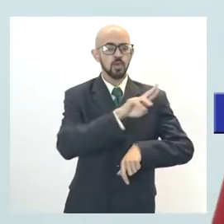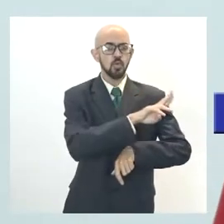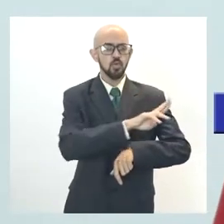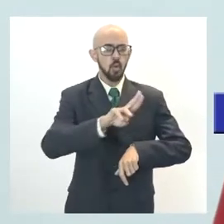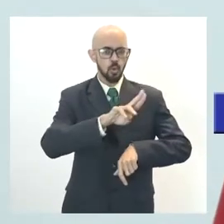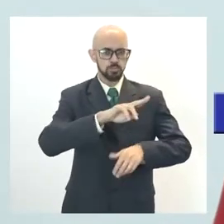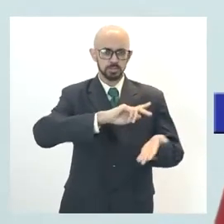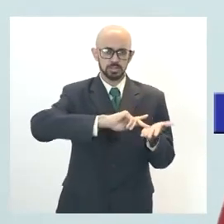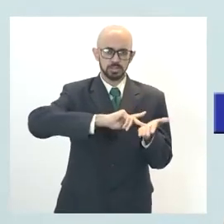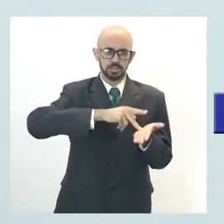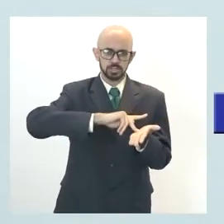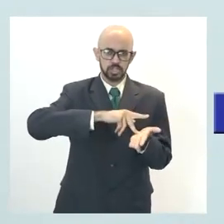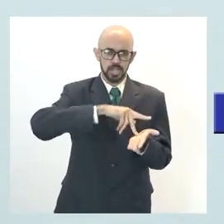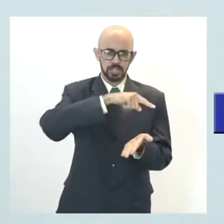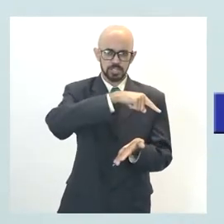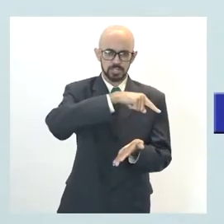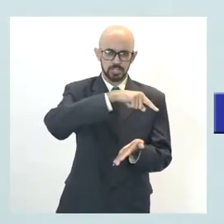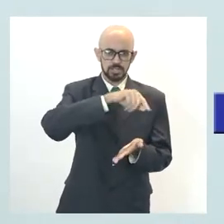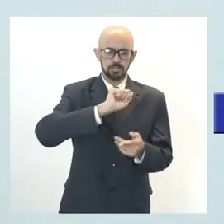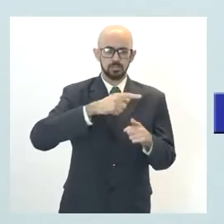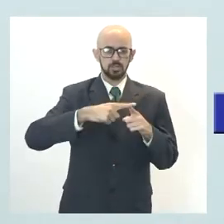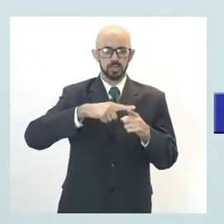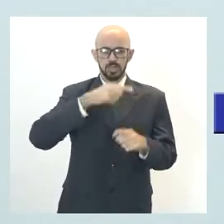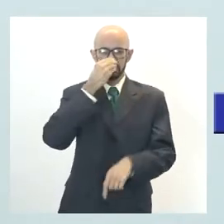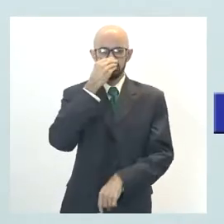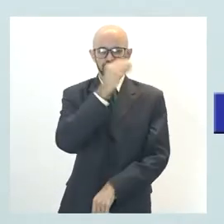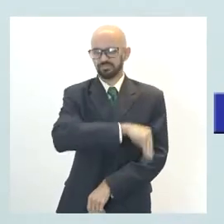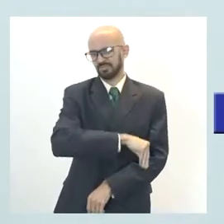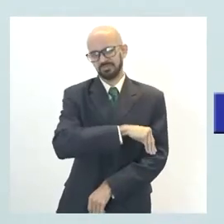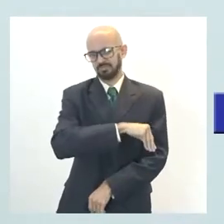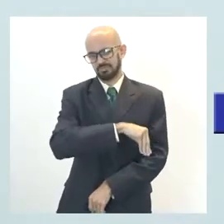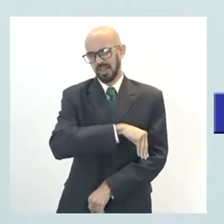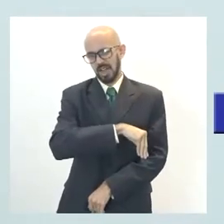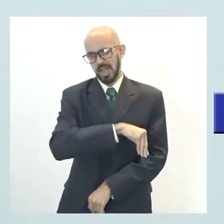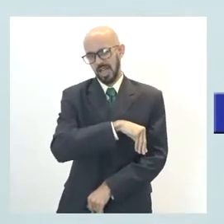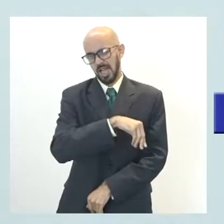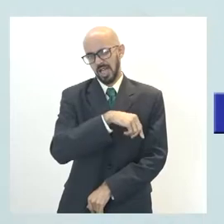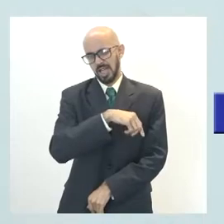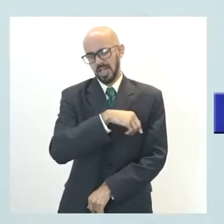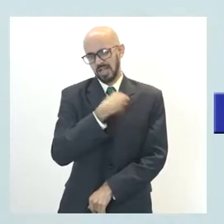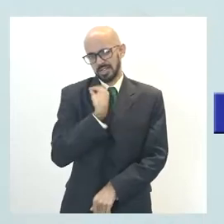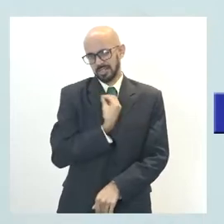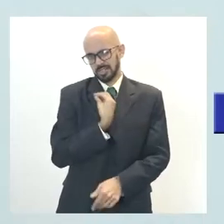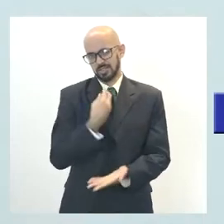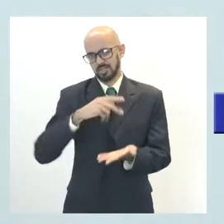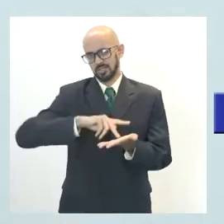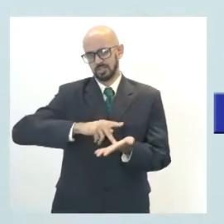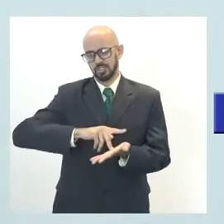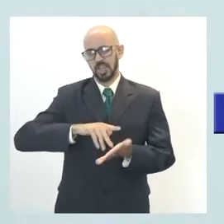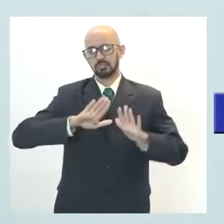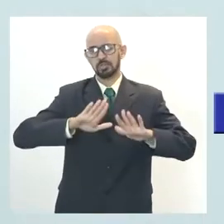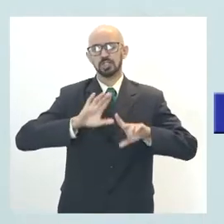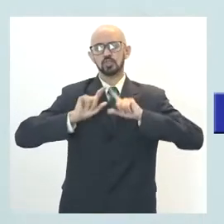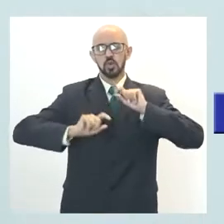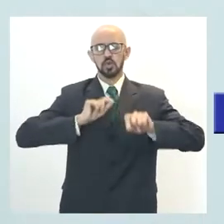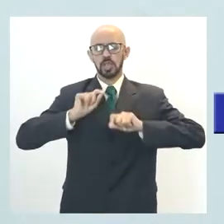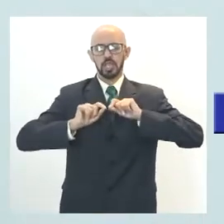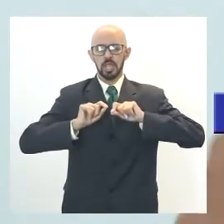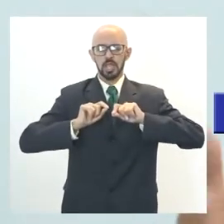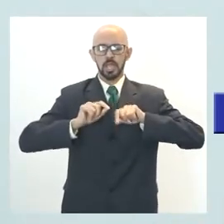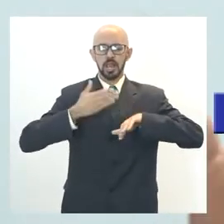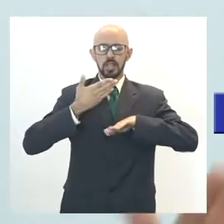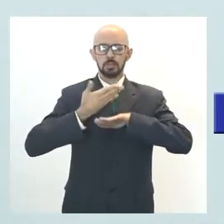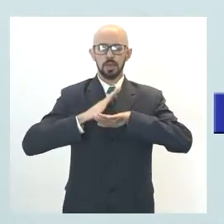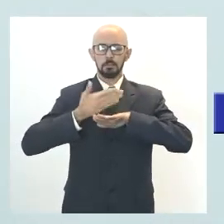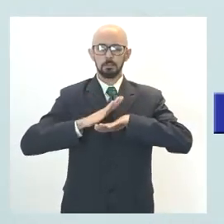na na pack 32 porque eles ignoram a nossa existência de fato a gente pode dizer que ela tá ela faz uma